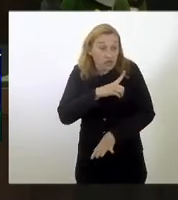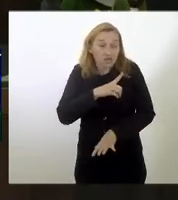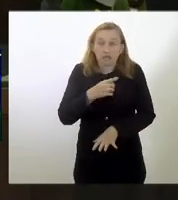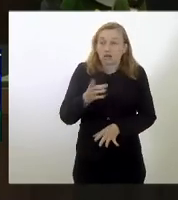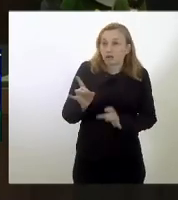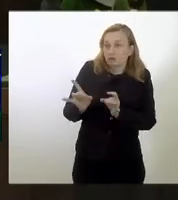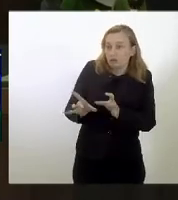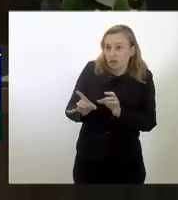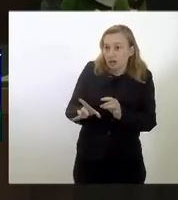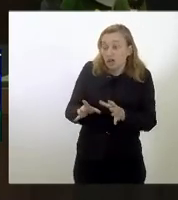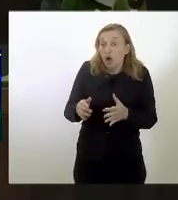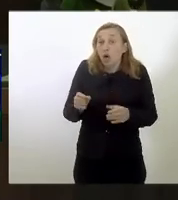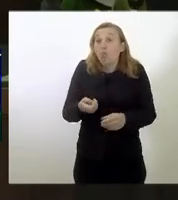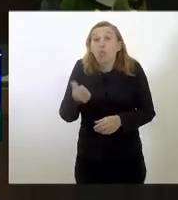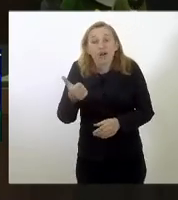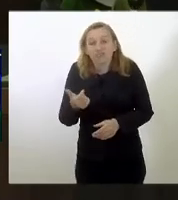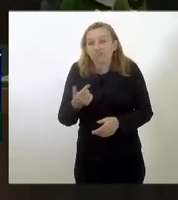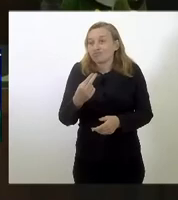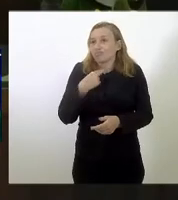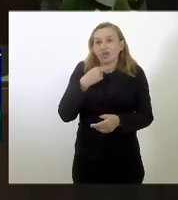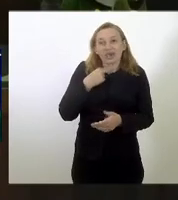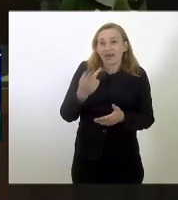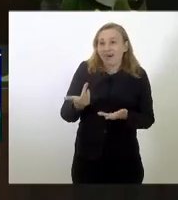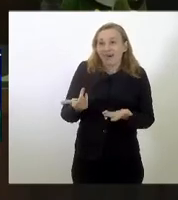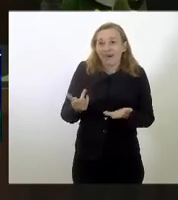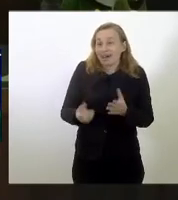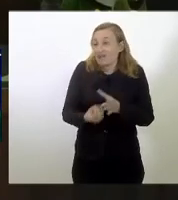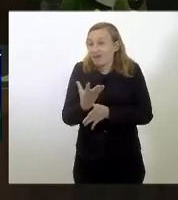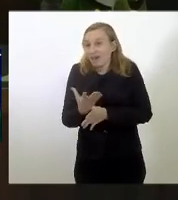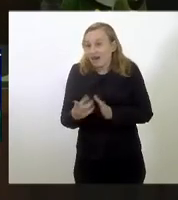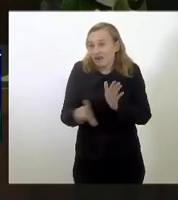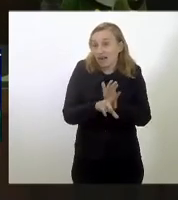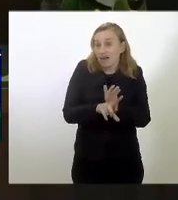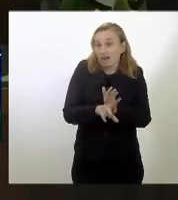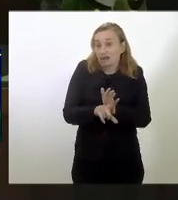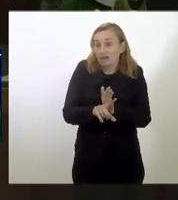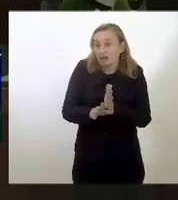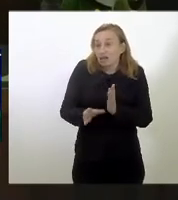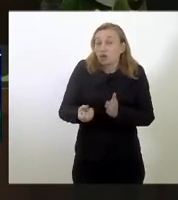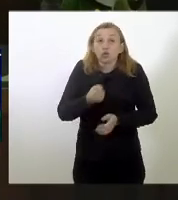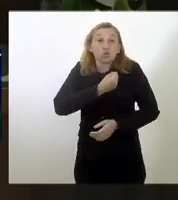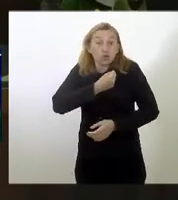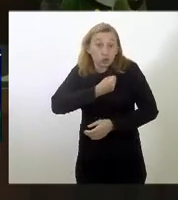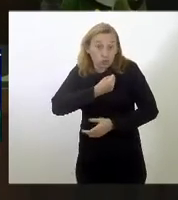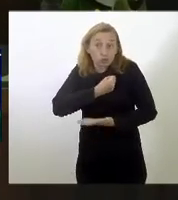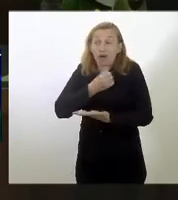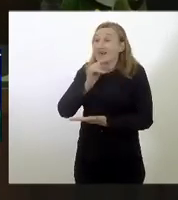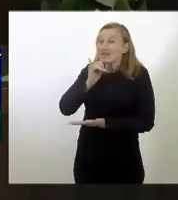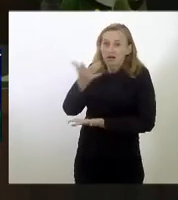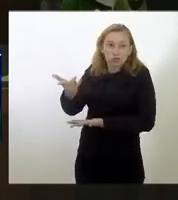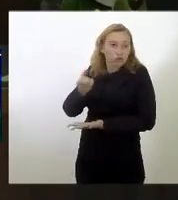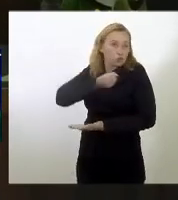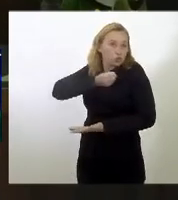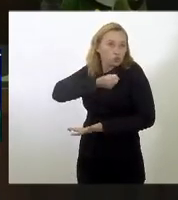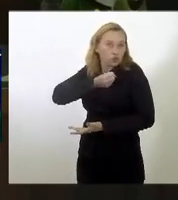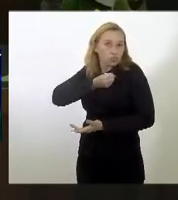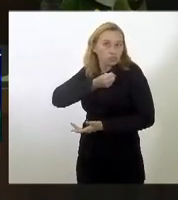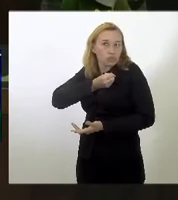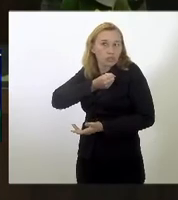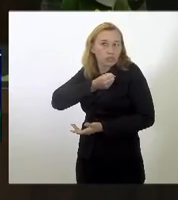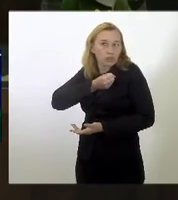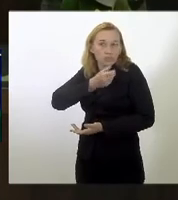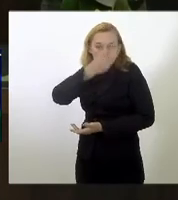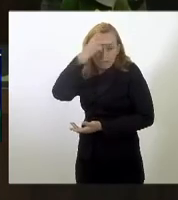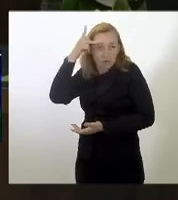poderíamos legislar. O exemplo maior é, é a cota nas universidades, que foi aqui o